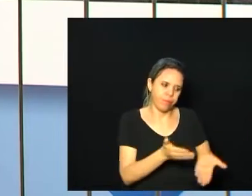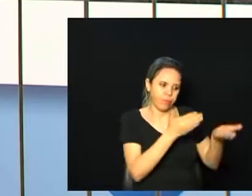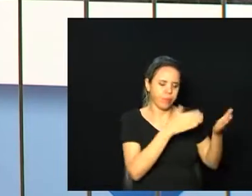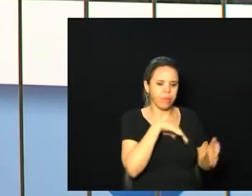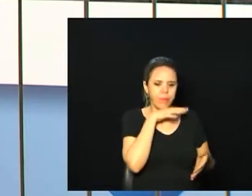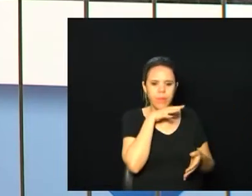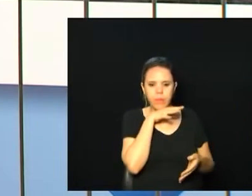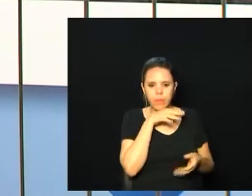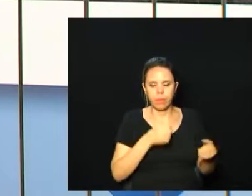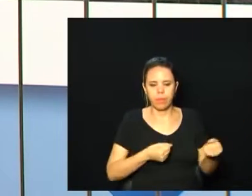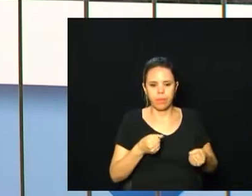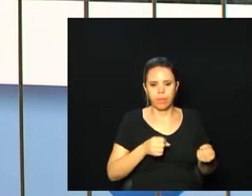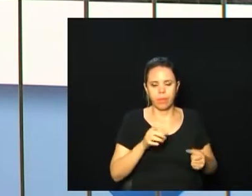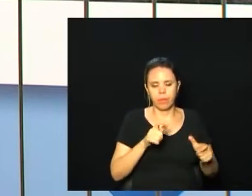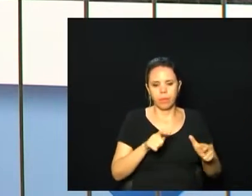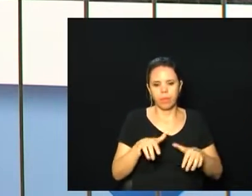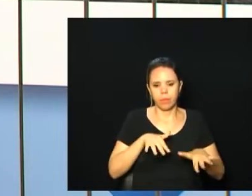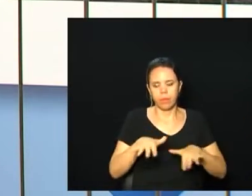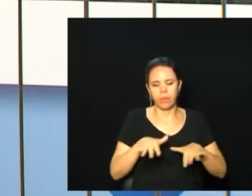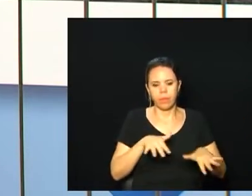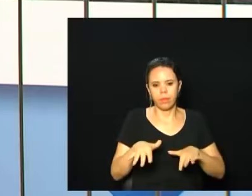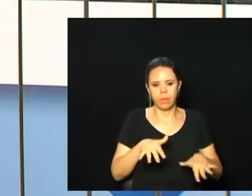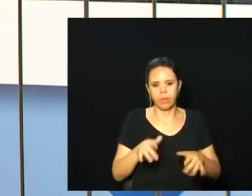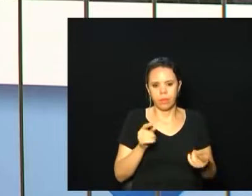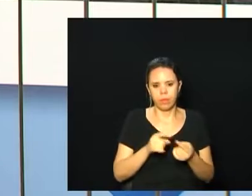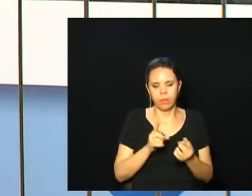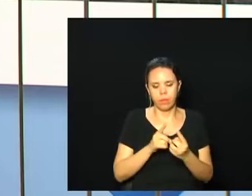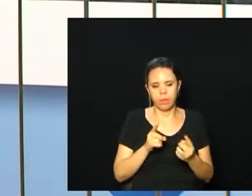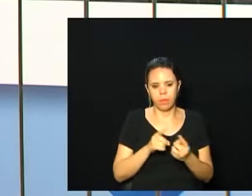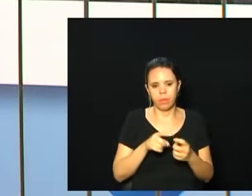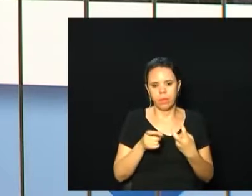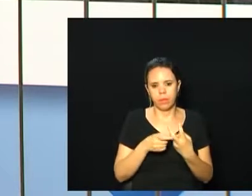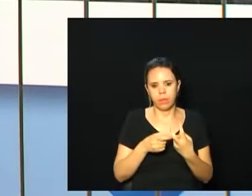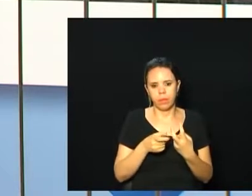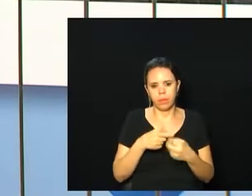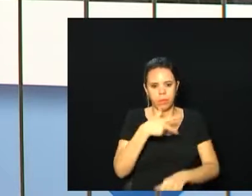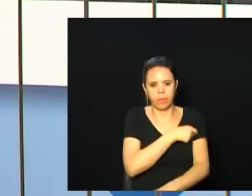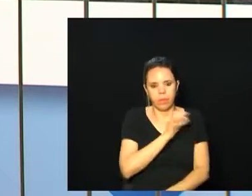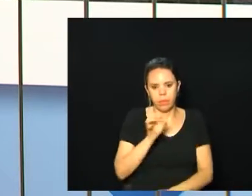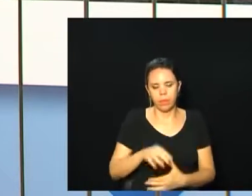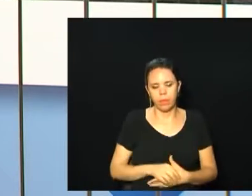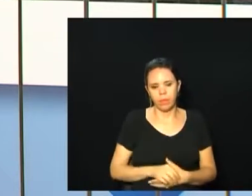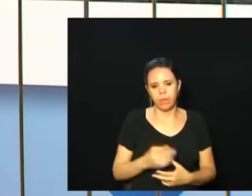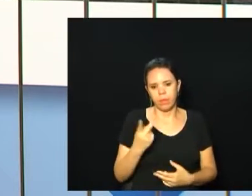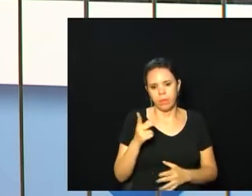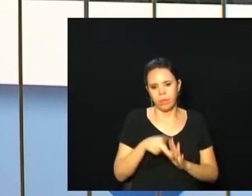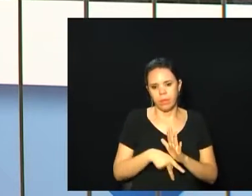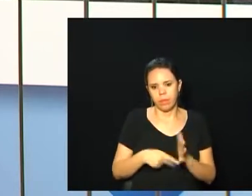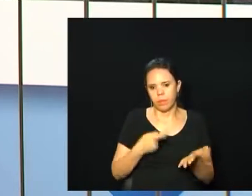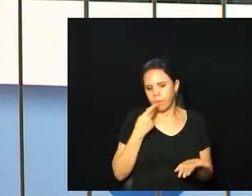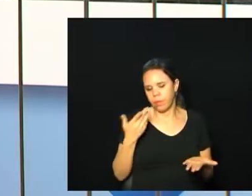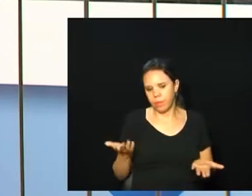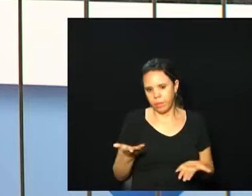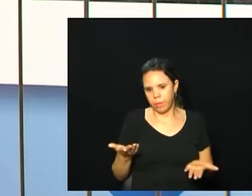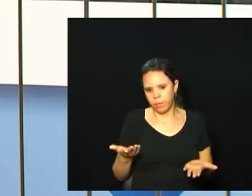nos veículos apenas para locomoção, com fins de atendimento veterinário e vacinação. Os dois projetos que nós acabamos de